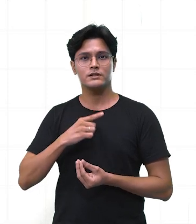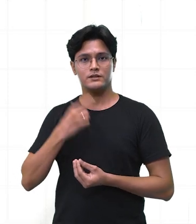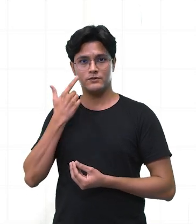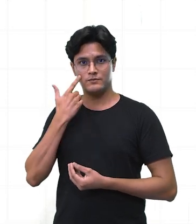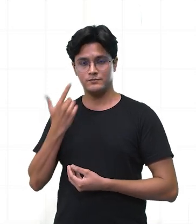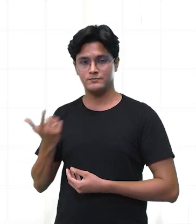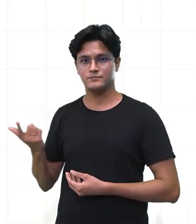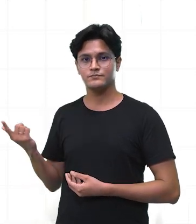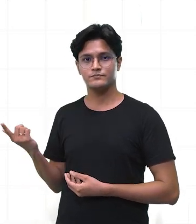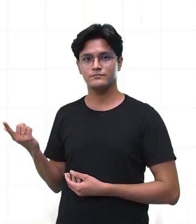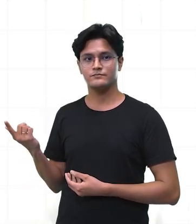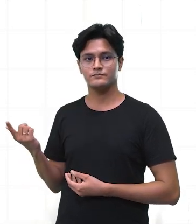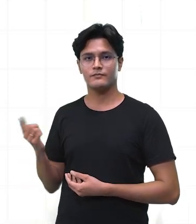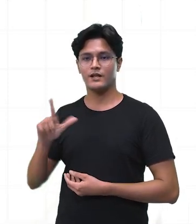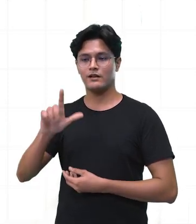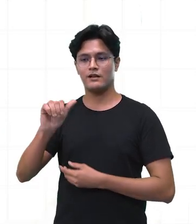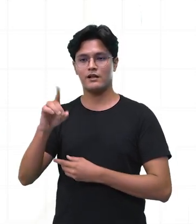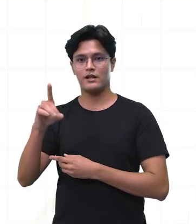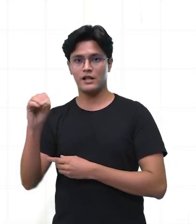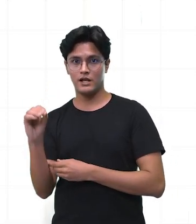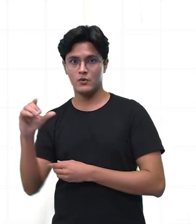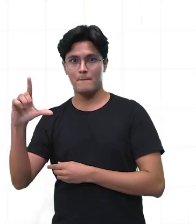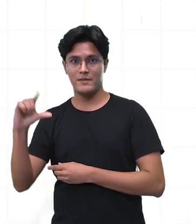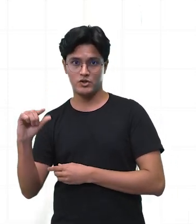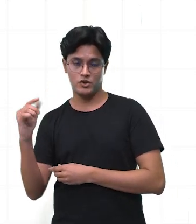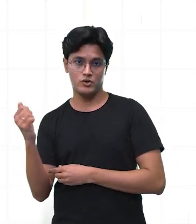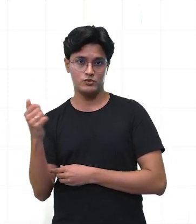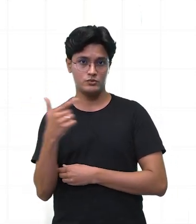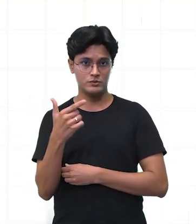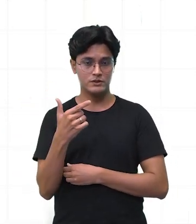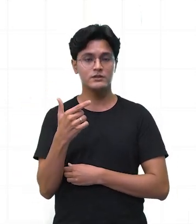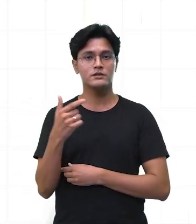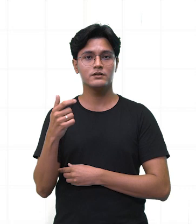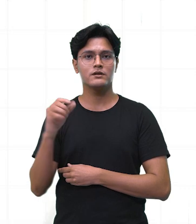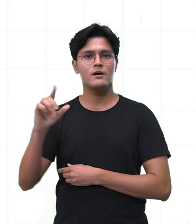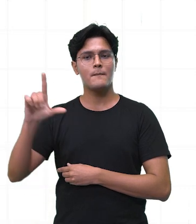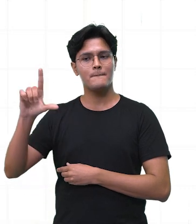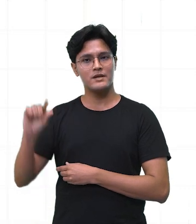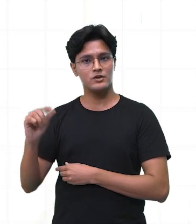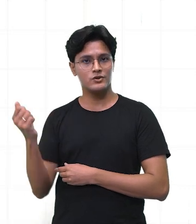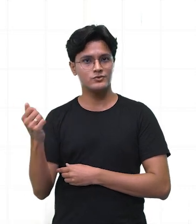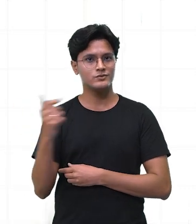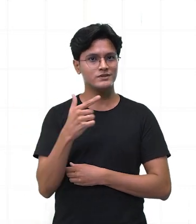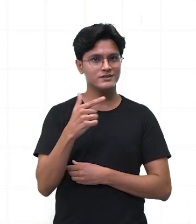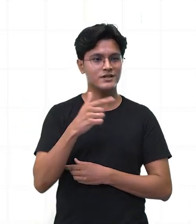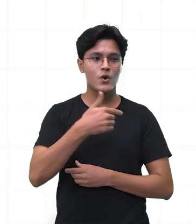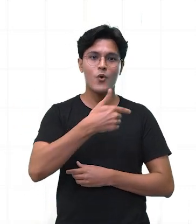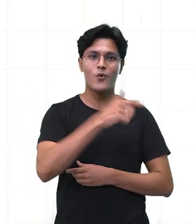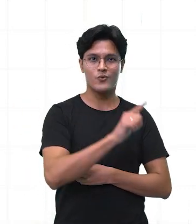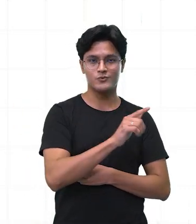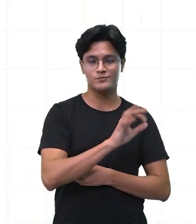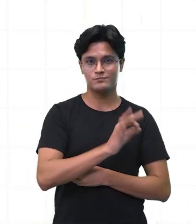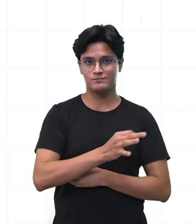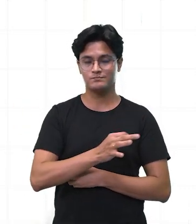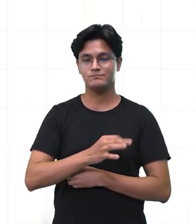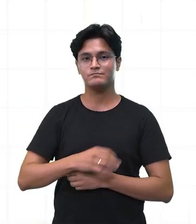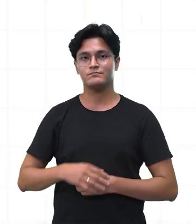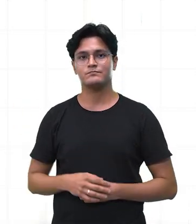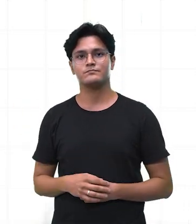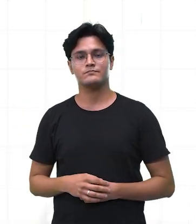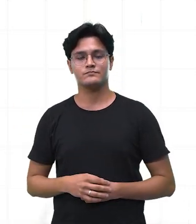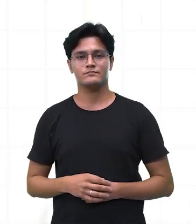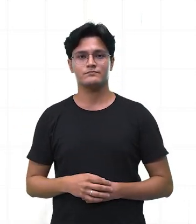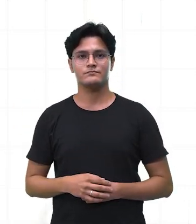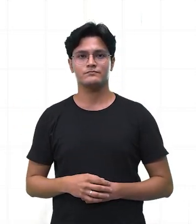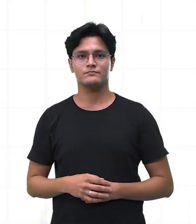menor, por exemplo, né, que esse outro lado, tá? Apesar de eu